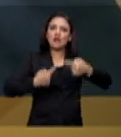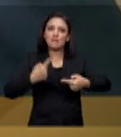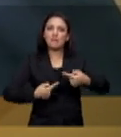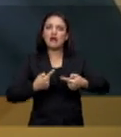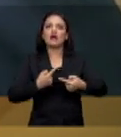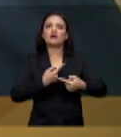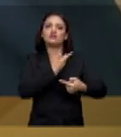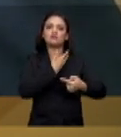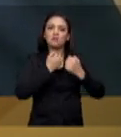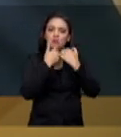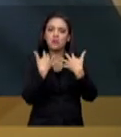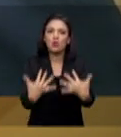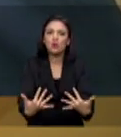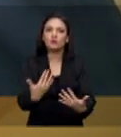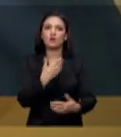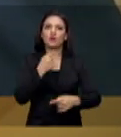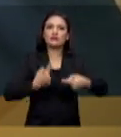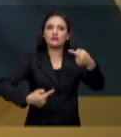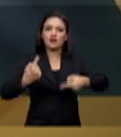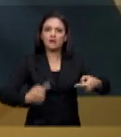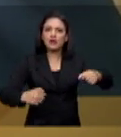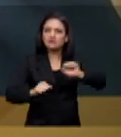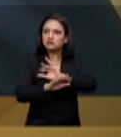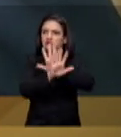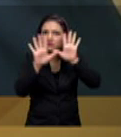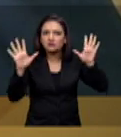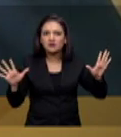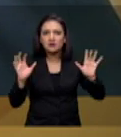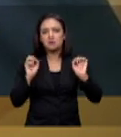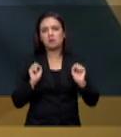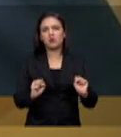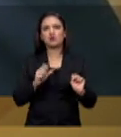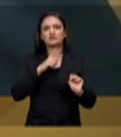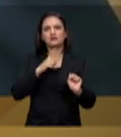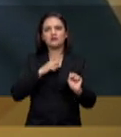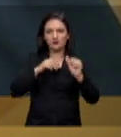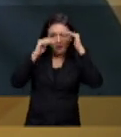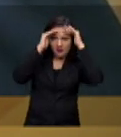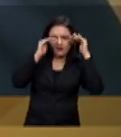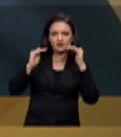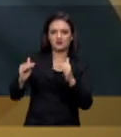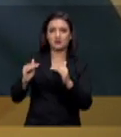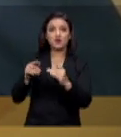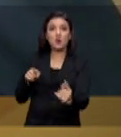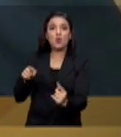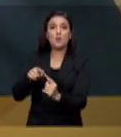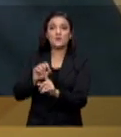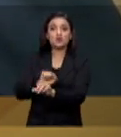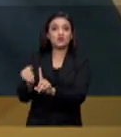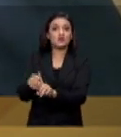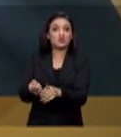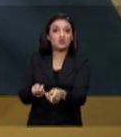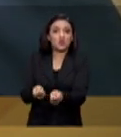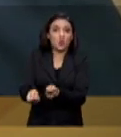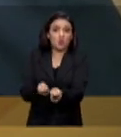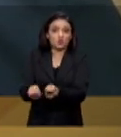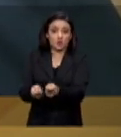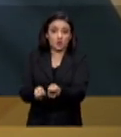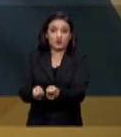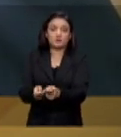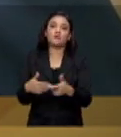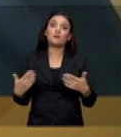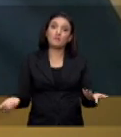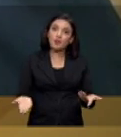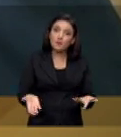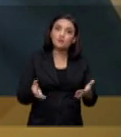possa ser atender a essa pretensão social de controle. Comissões parlamentares de inquérito